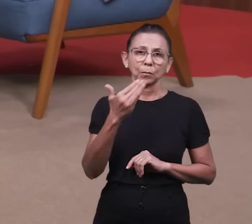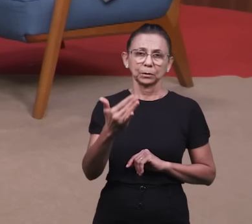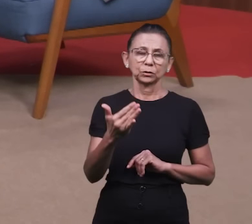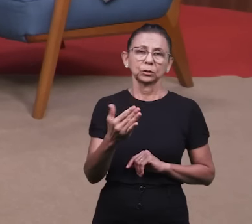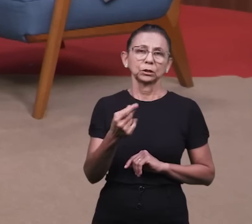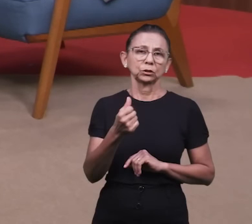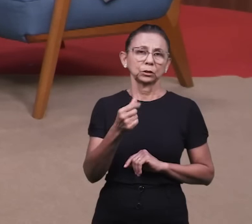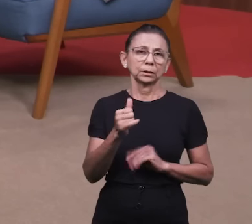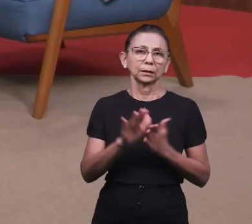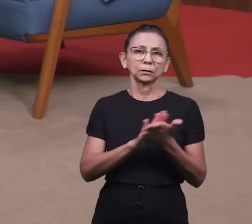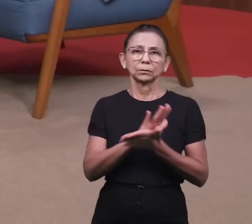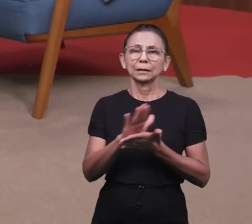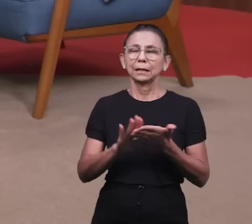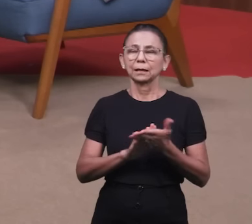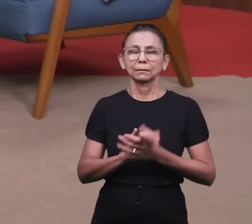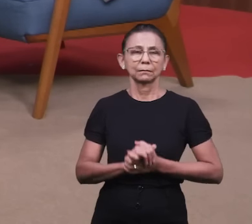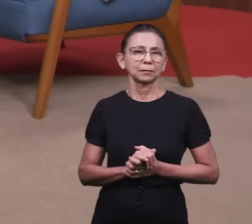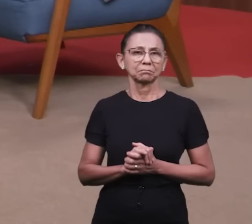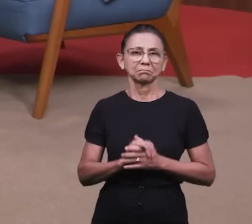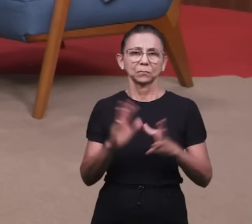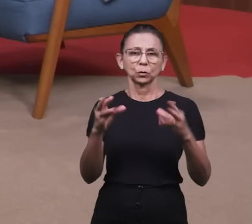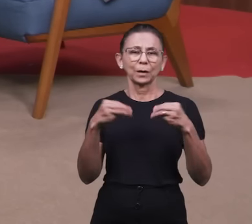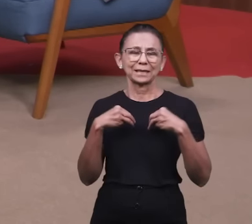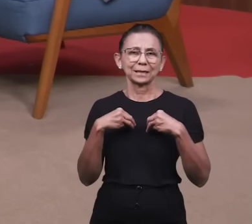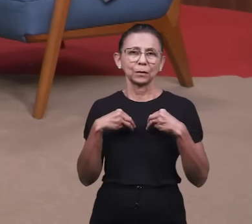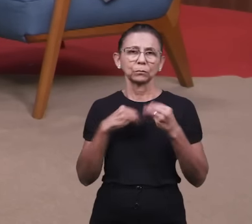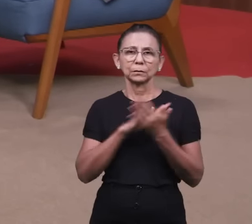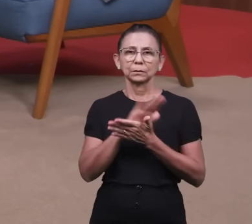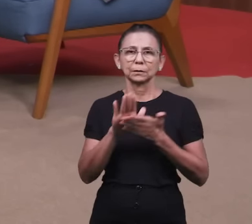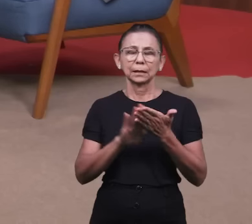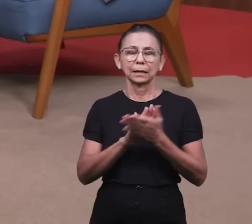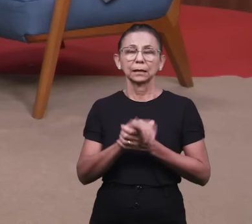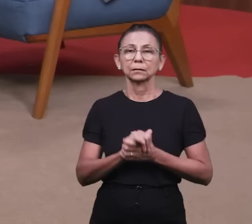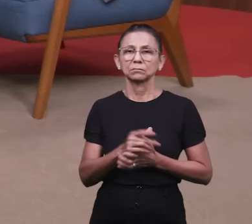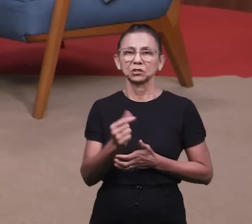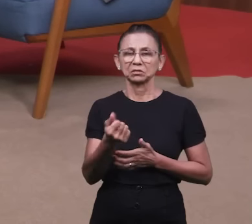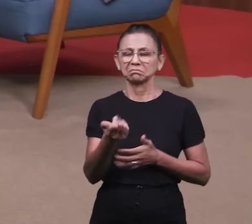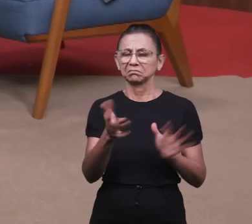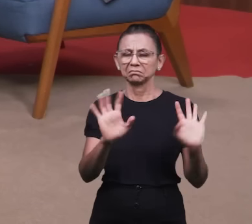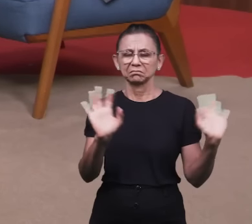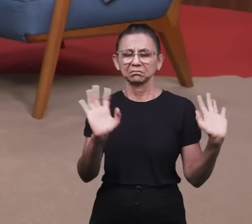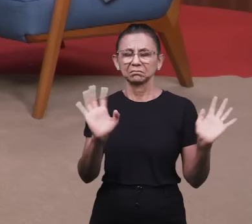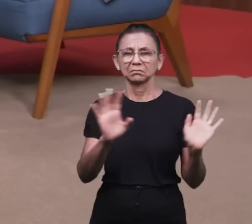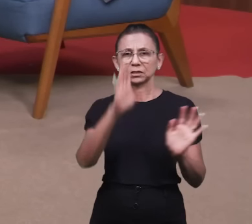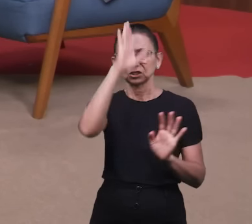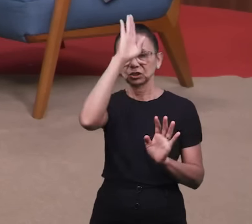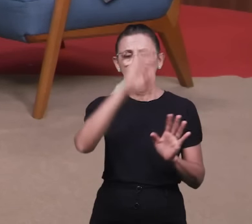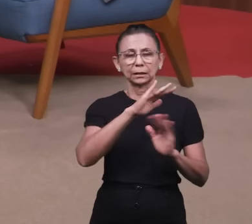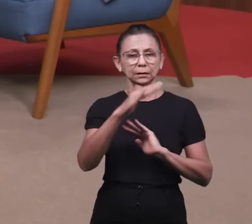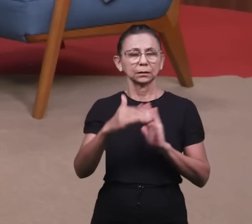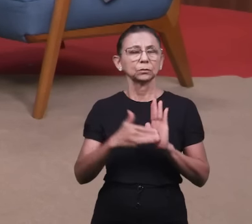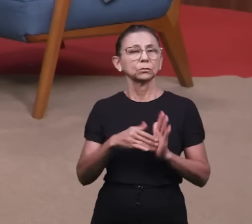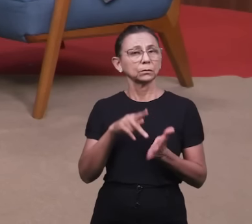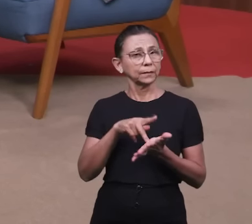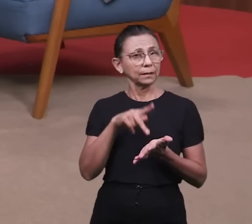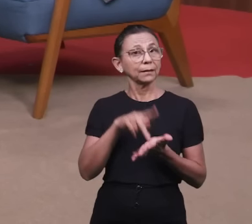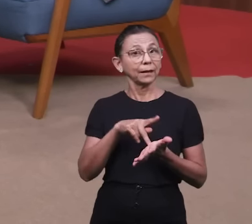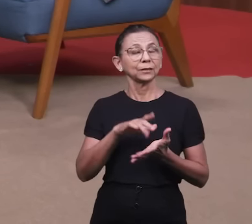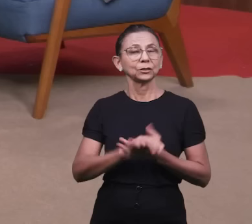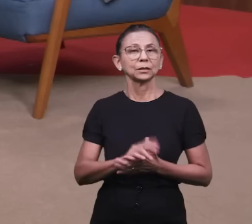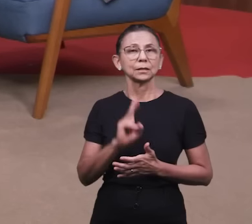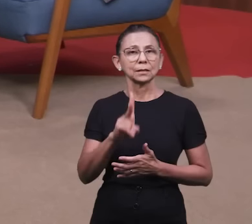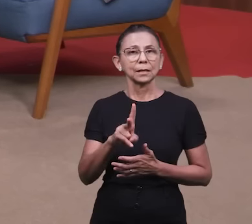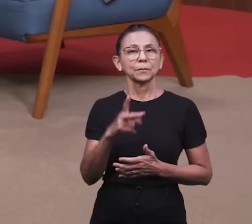qualquer contribuição financeira se quer oferta não queremos nada disso queremos seu dinheiro é tudo de graça mesmo